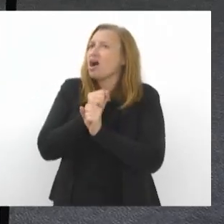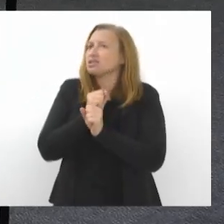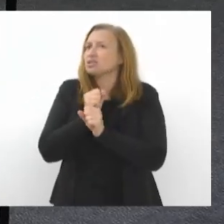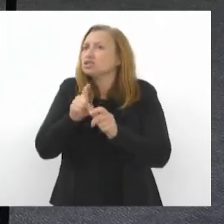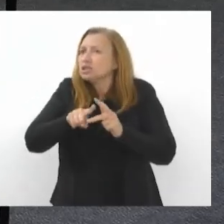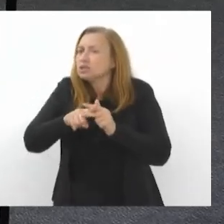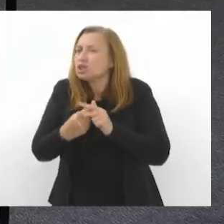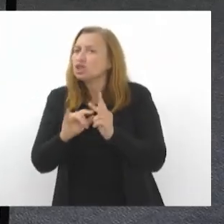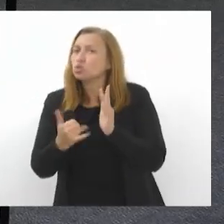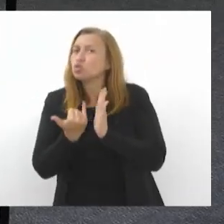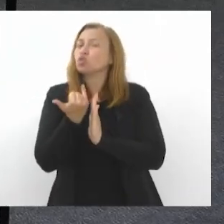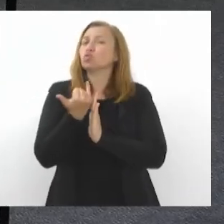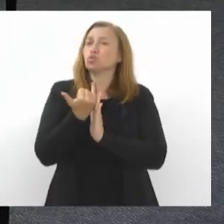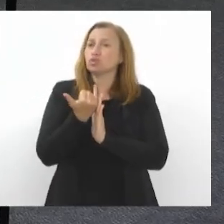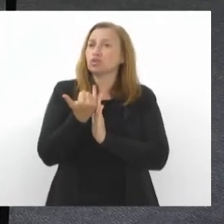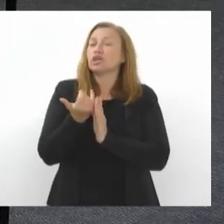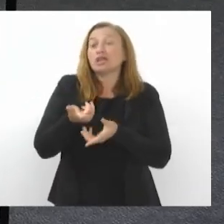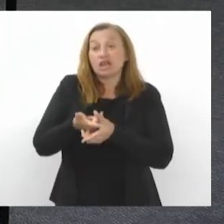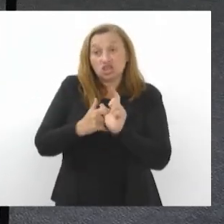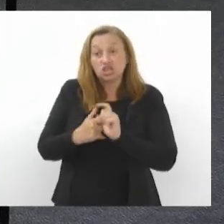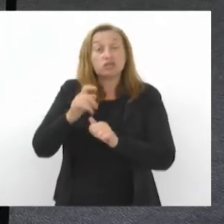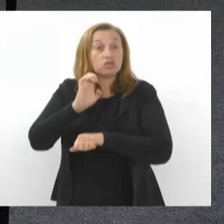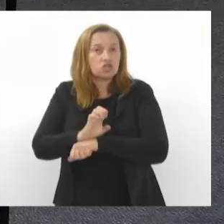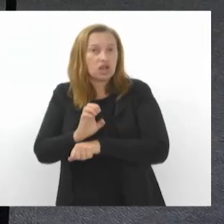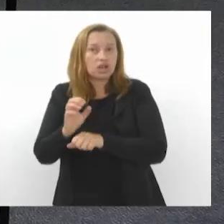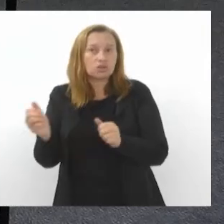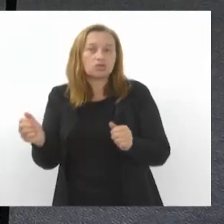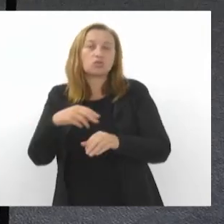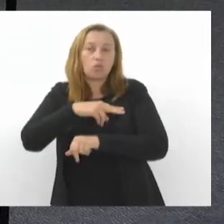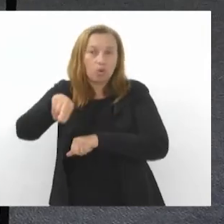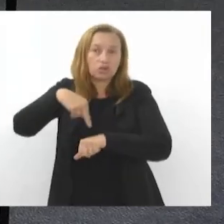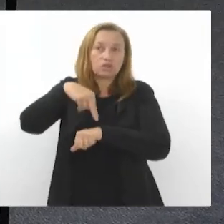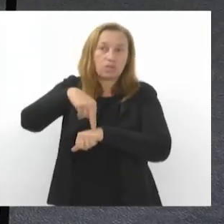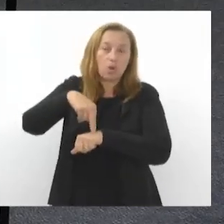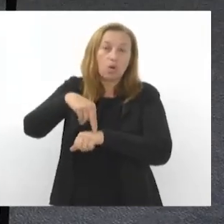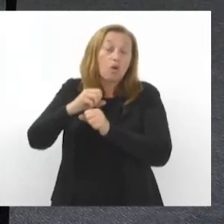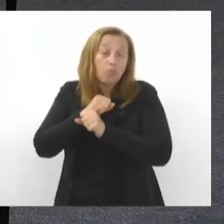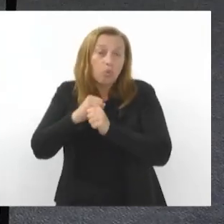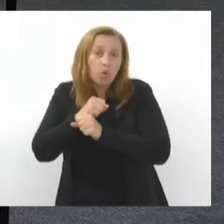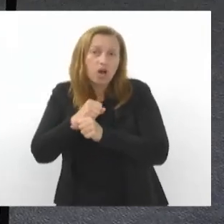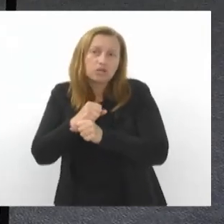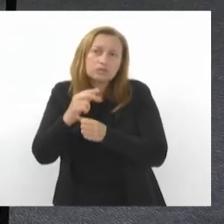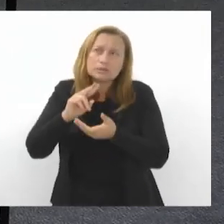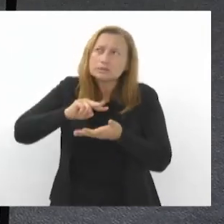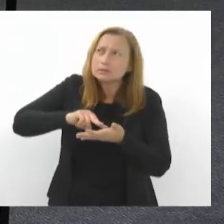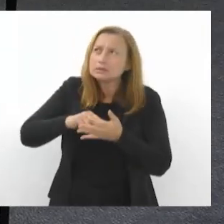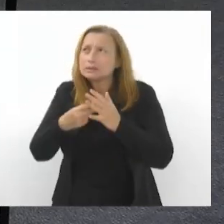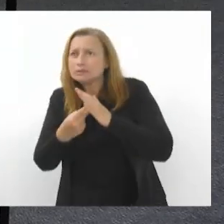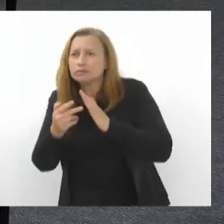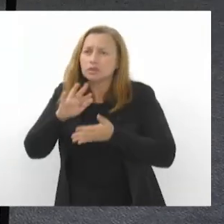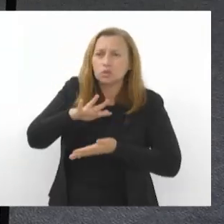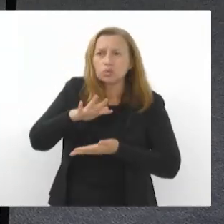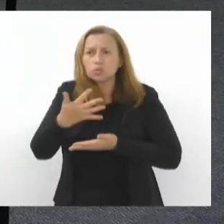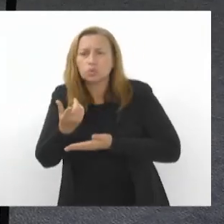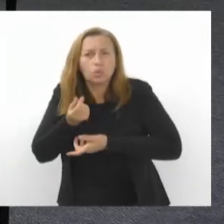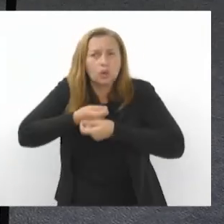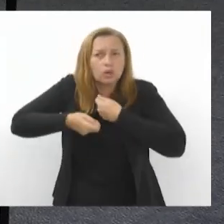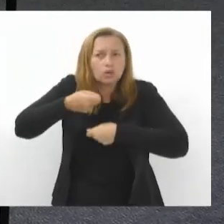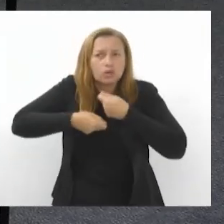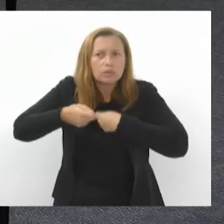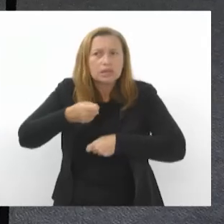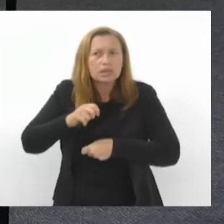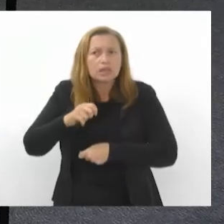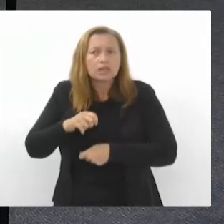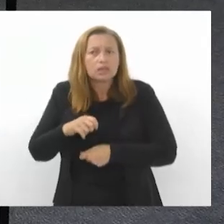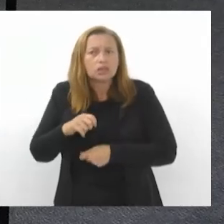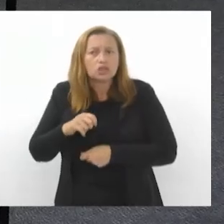taxa de juros da dívida dos Estados com a União. Isso, por ano, pode significar uma economia só na não